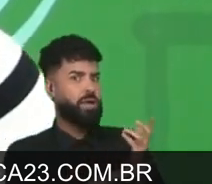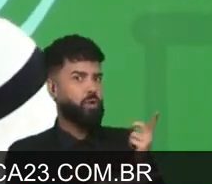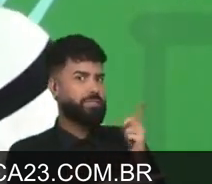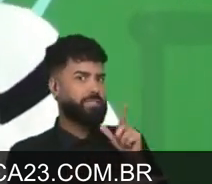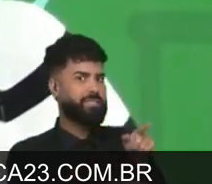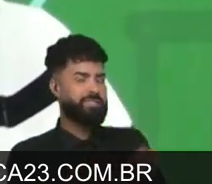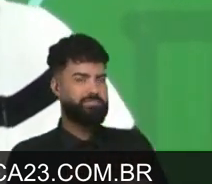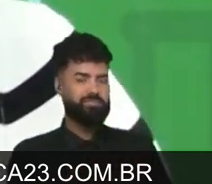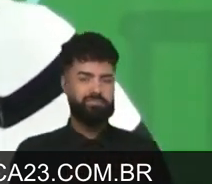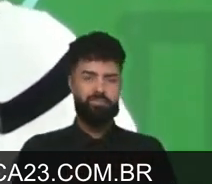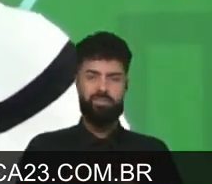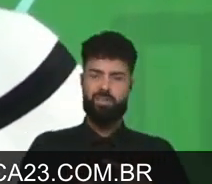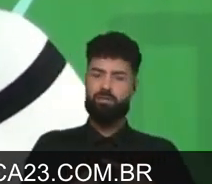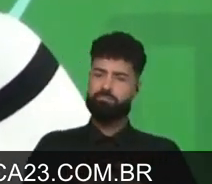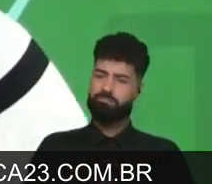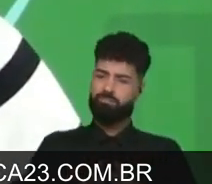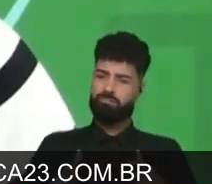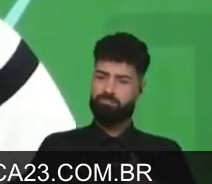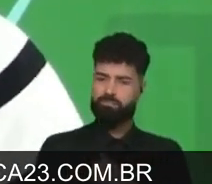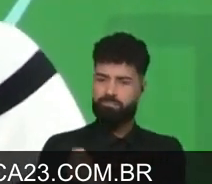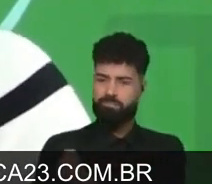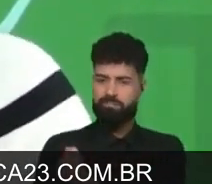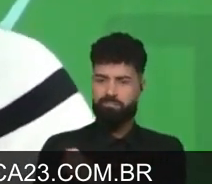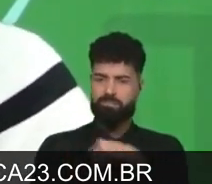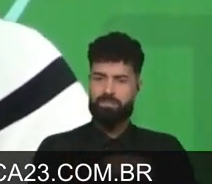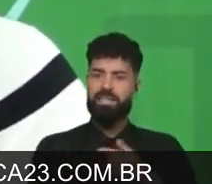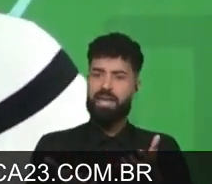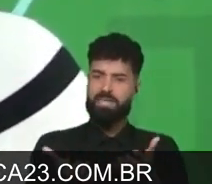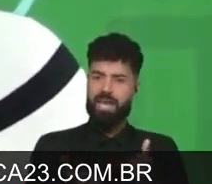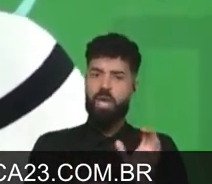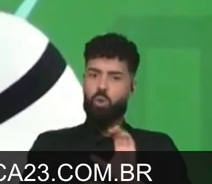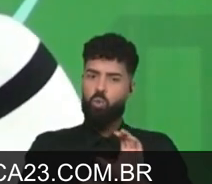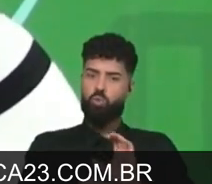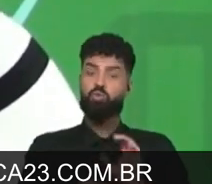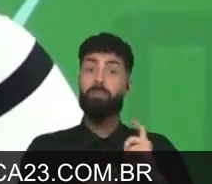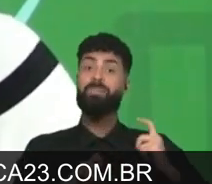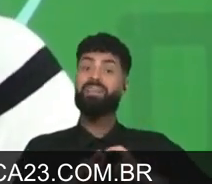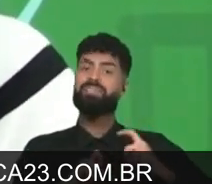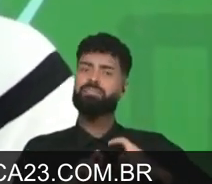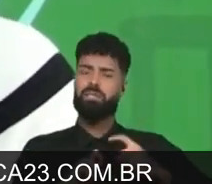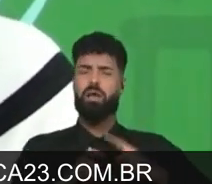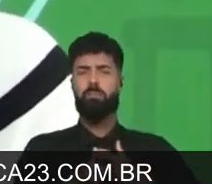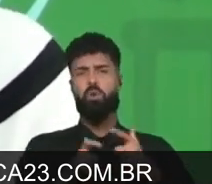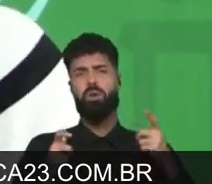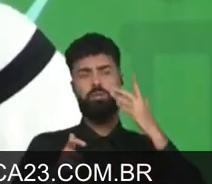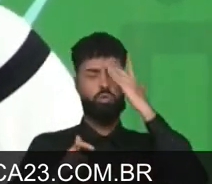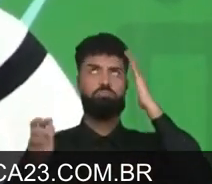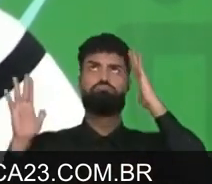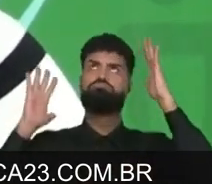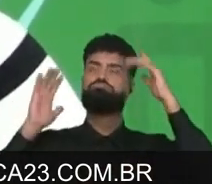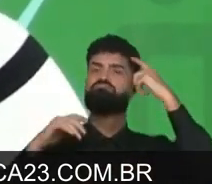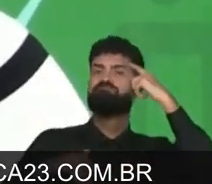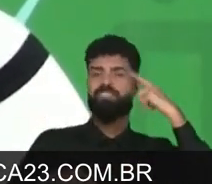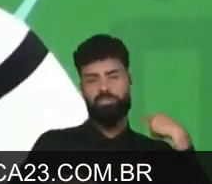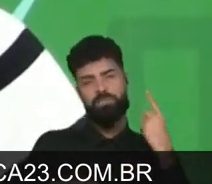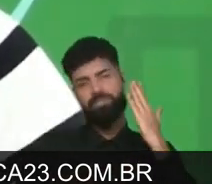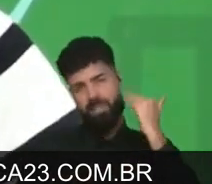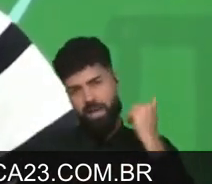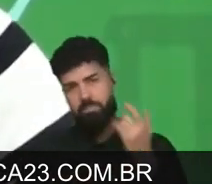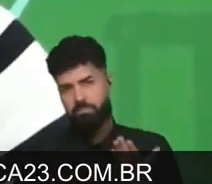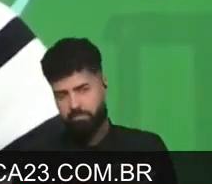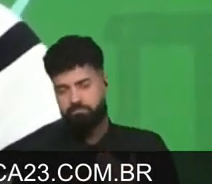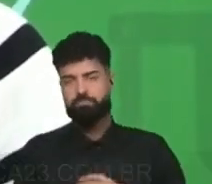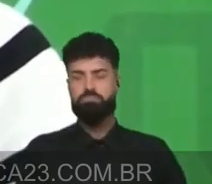até porque a maioria dos nossos alunos aqui querem um curso de medicina, é o curso mais concorrido, né? A gente sabe. E o